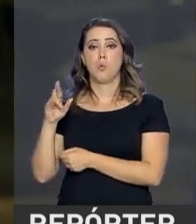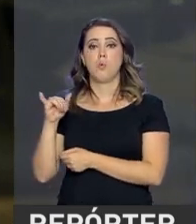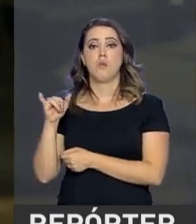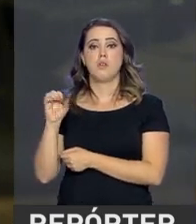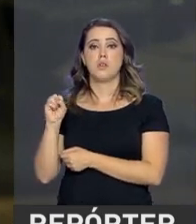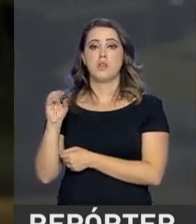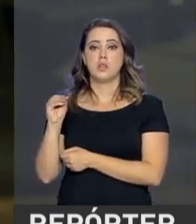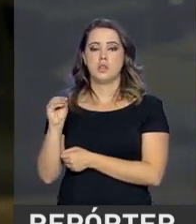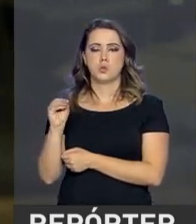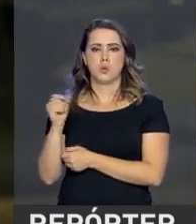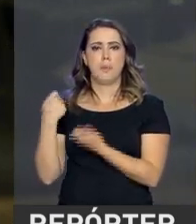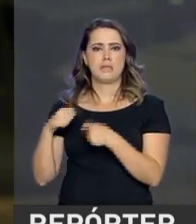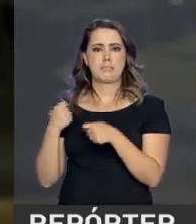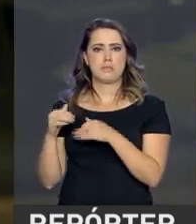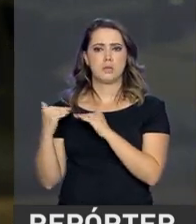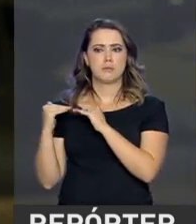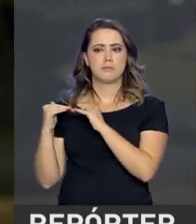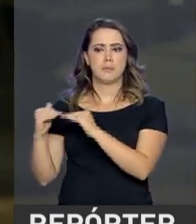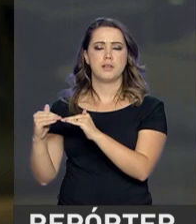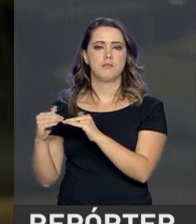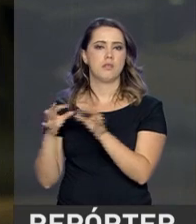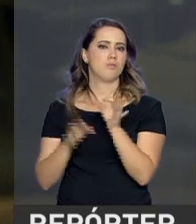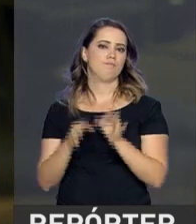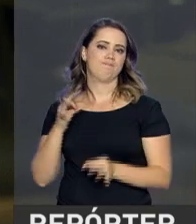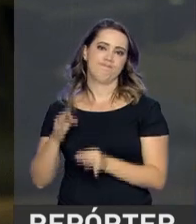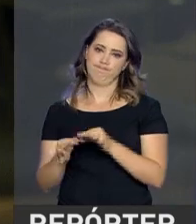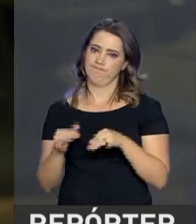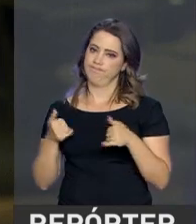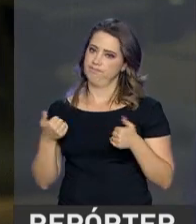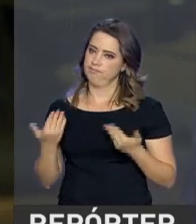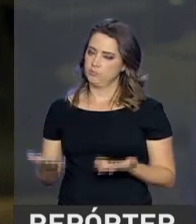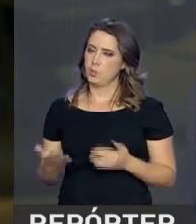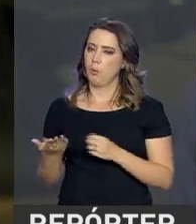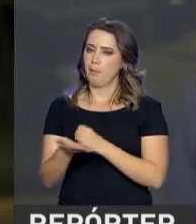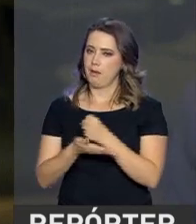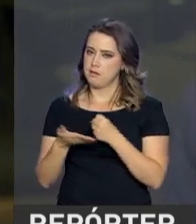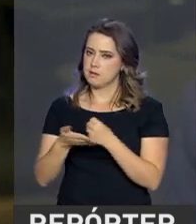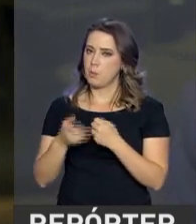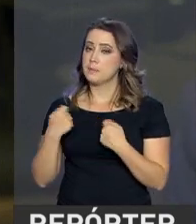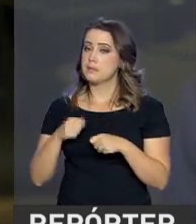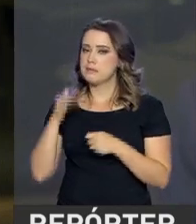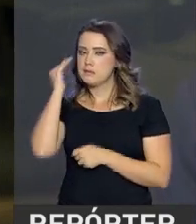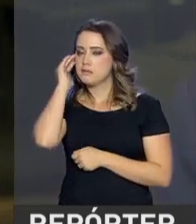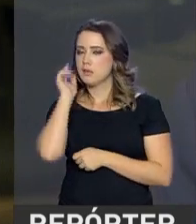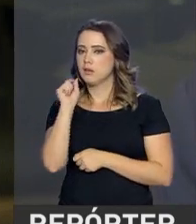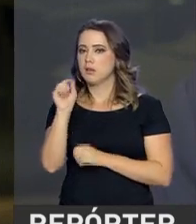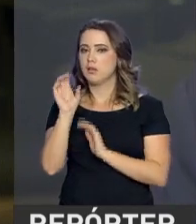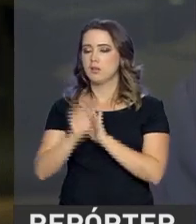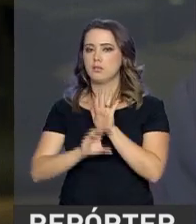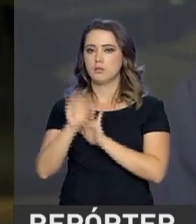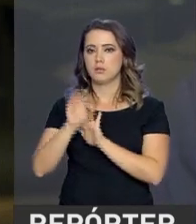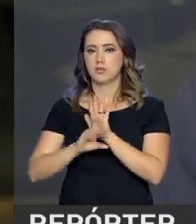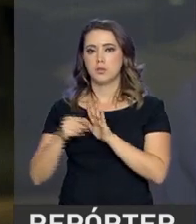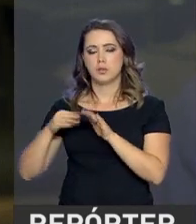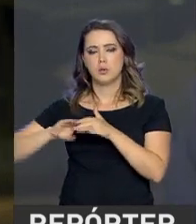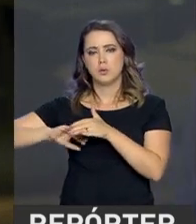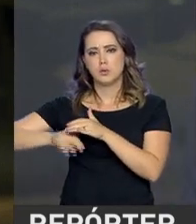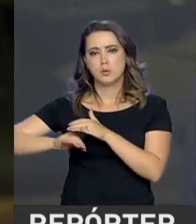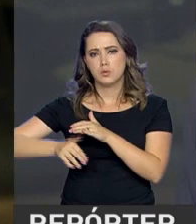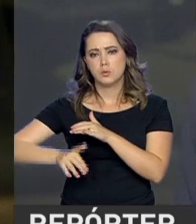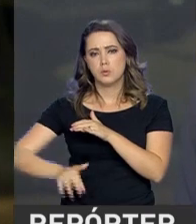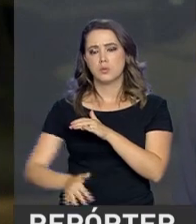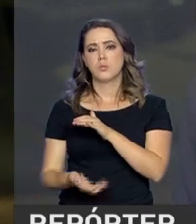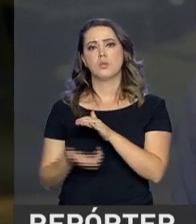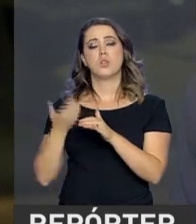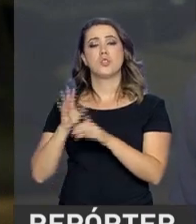ter sobretudo estabilidade jurídica então basicamente nós entendemos que o código brasileiro júnior de natação como já